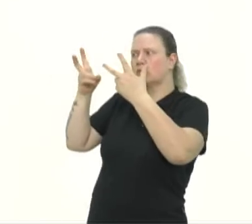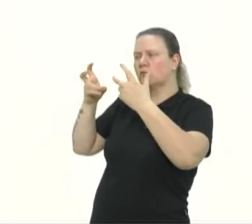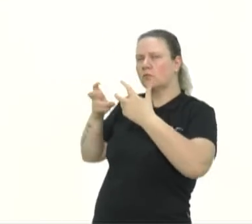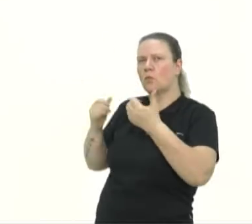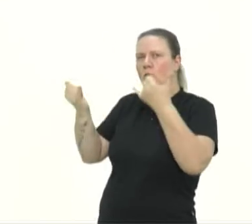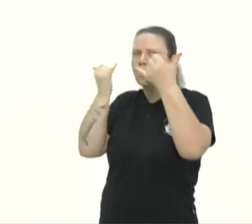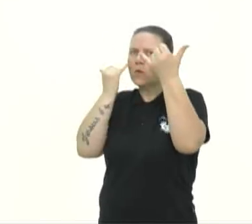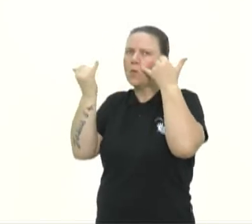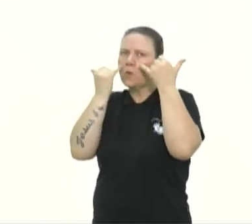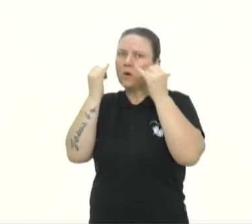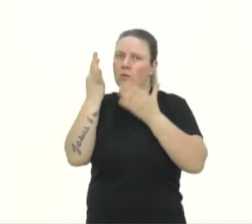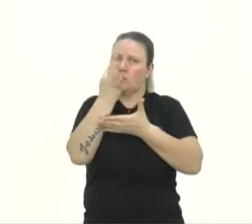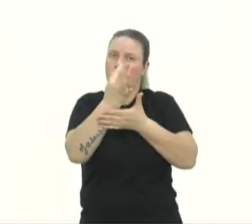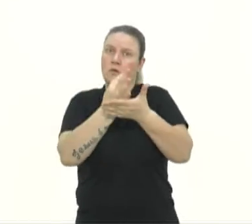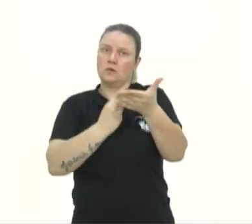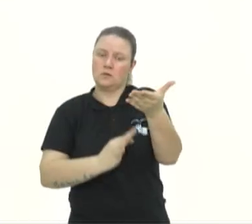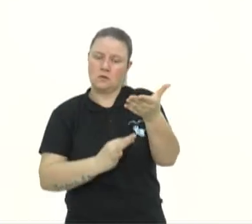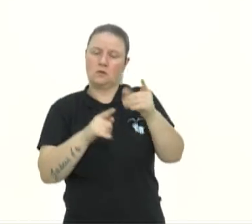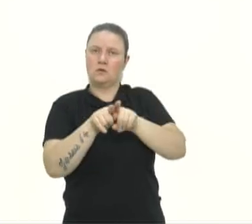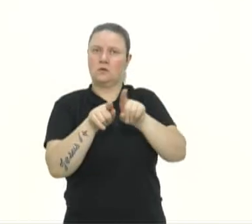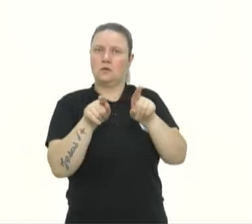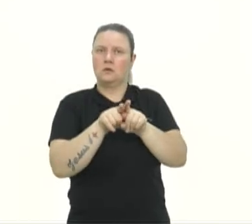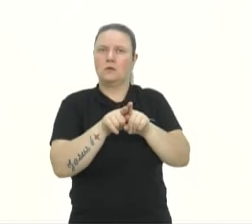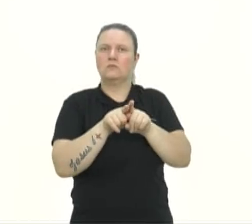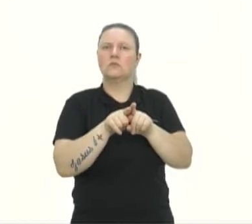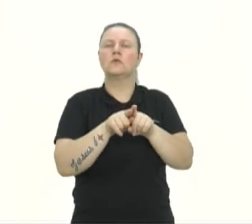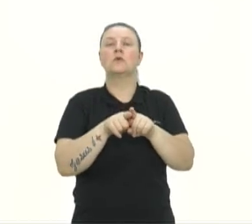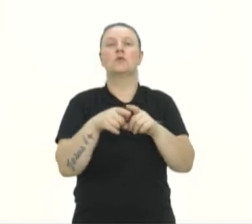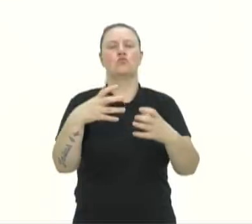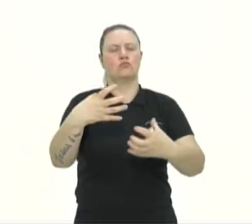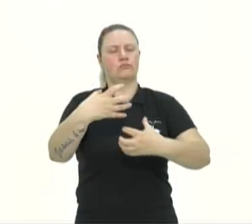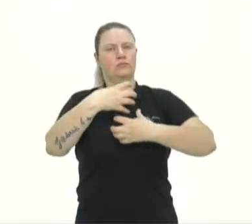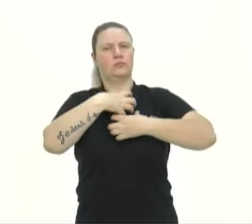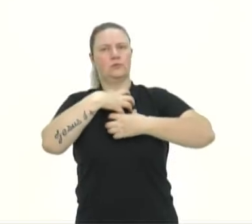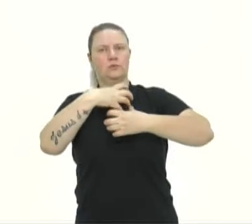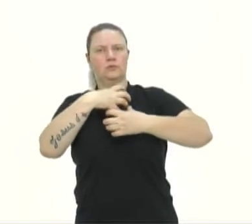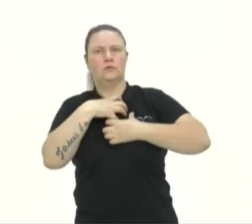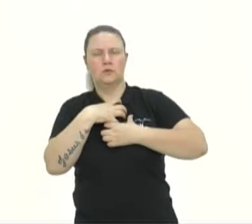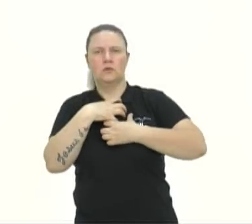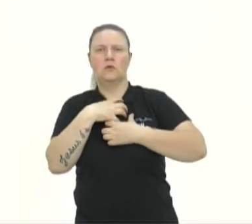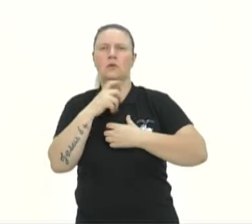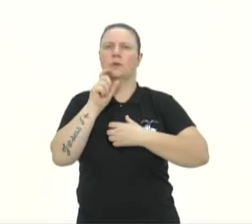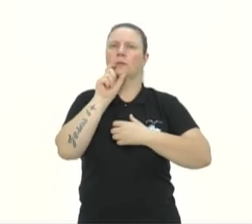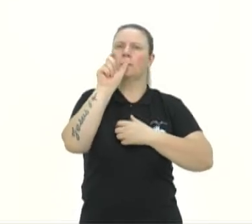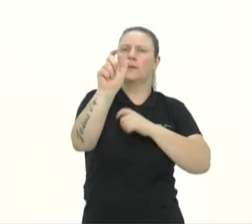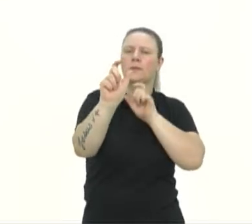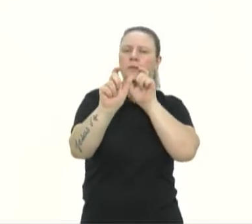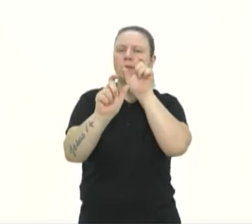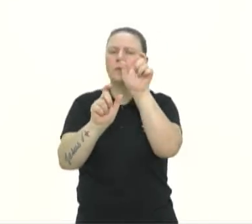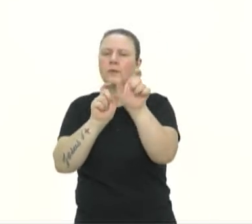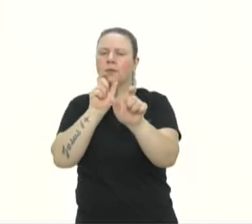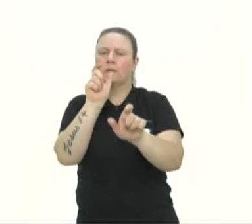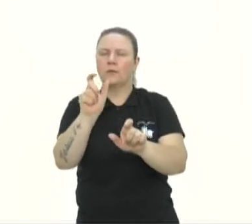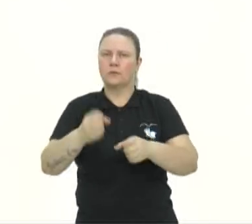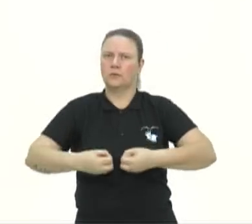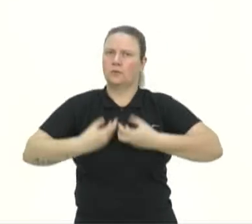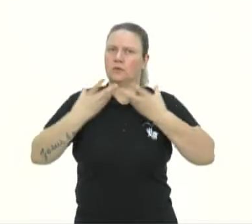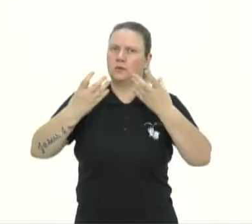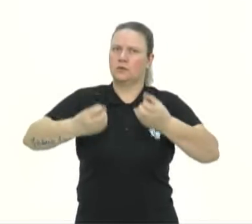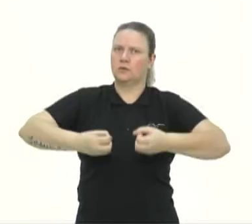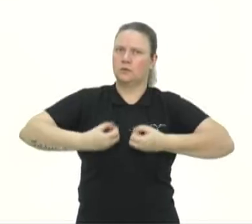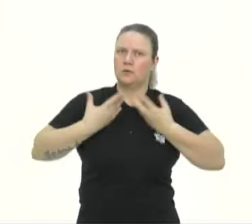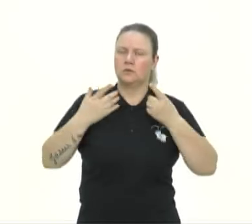texto. Reconhecemos os efeitos de sentido também de algumas palavras e expressões, principalmente